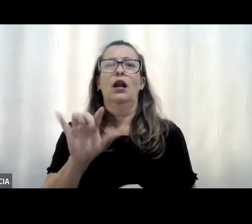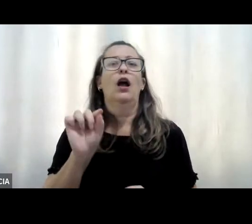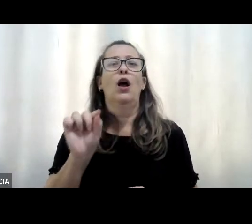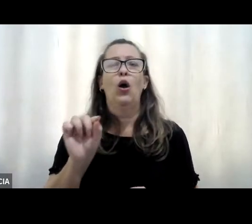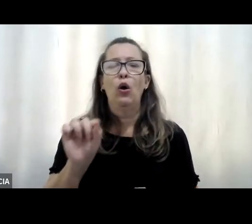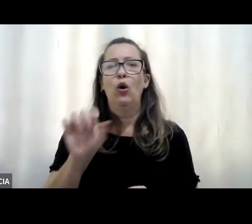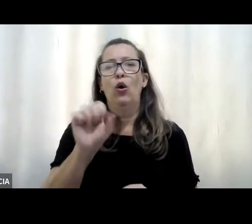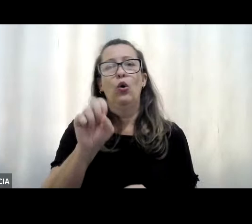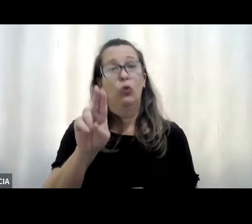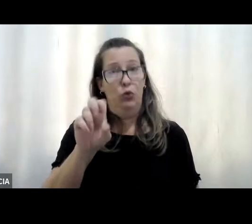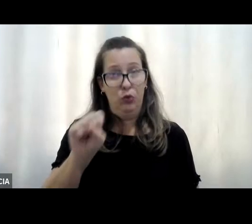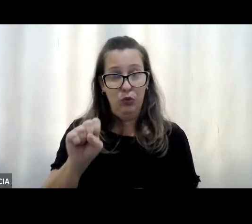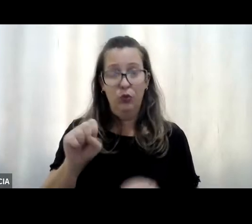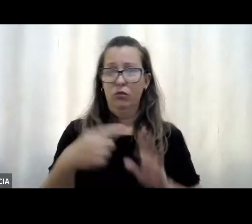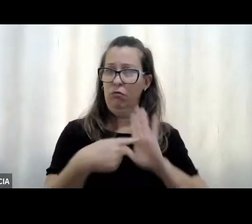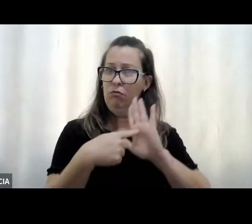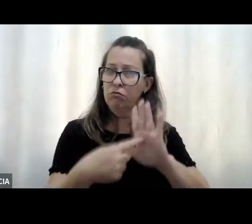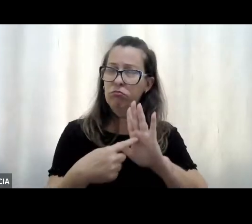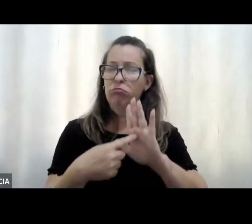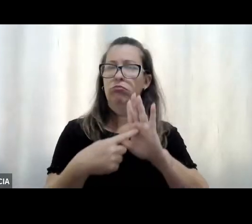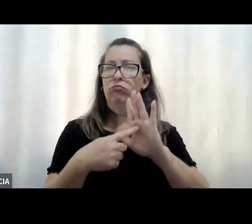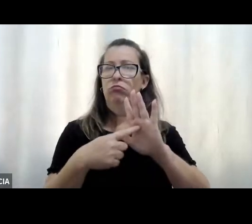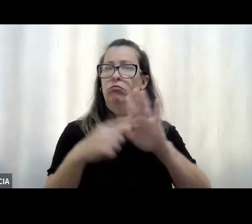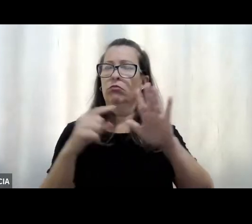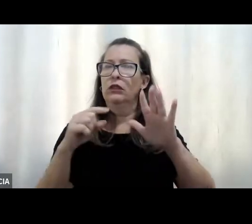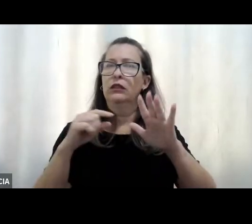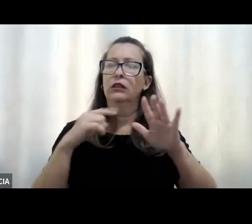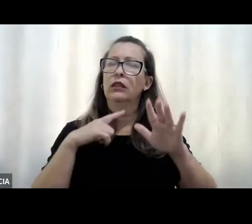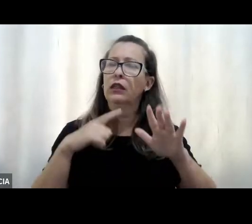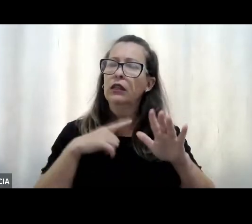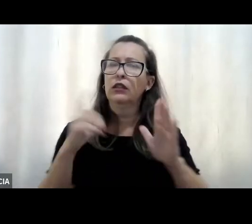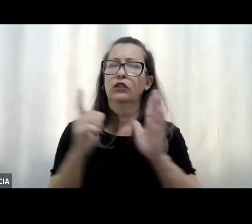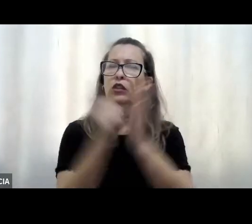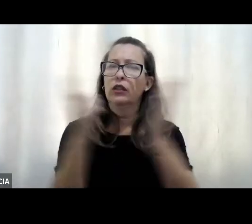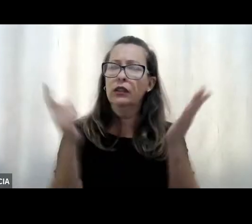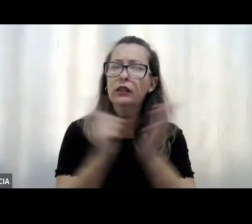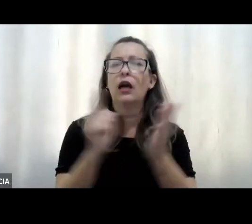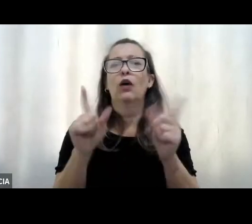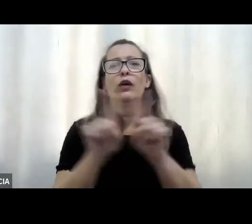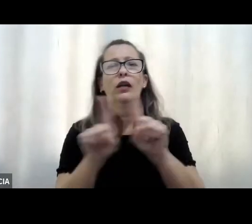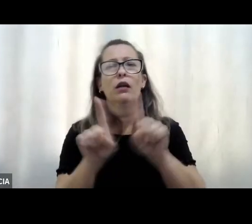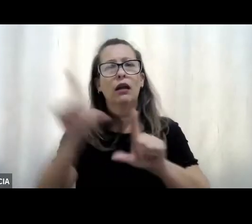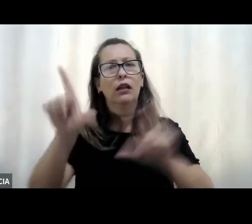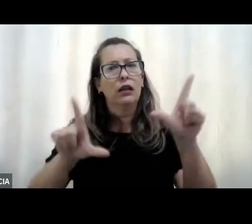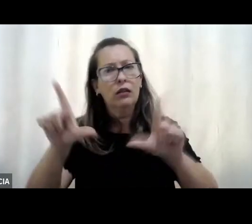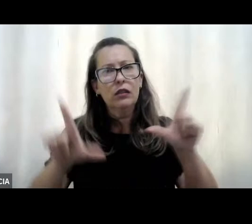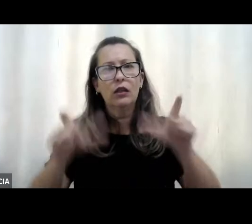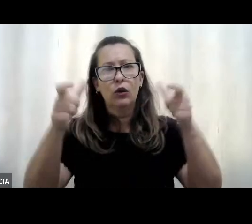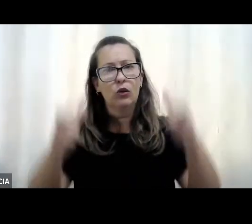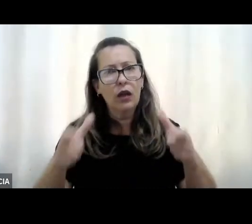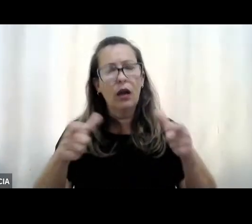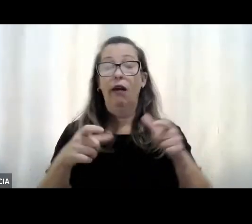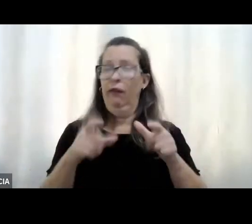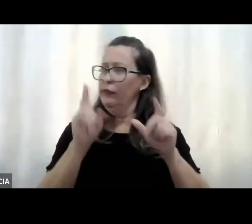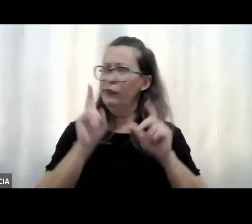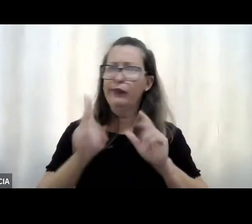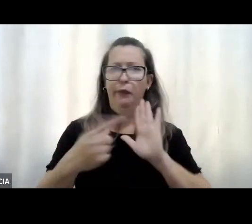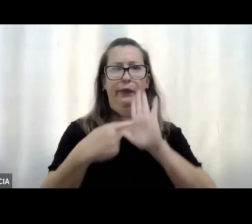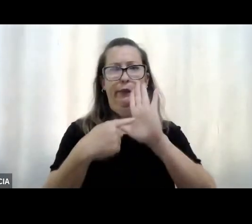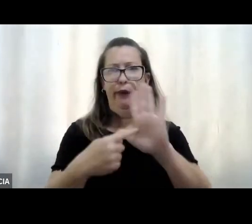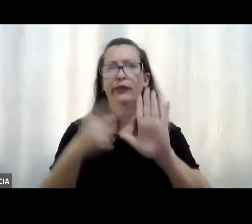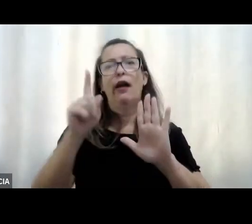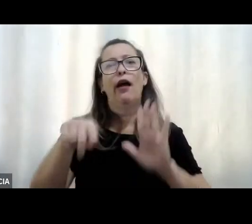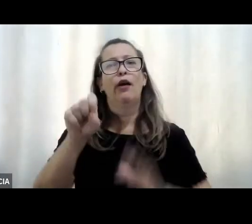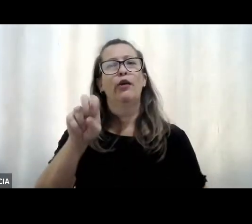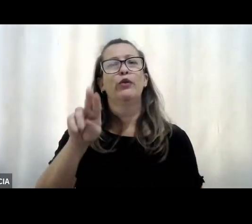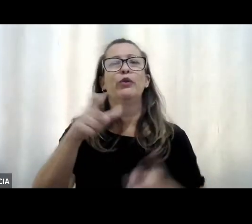quando aparece na mídia, e ele aparece, sobretudo, em jornais e telejornais locais, ele aparece como SUS problema. Alguns pesquisadores usam,